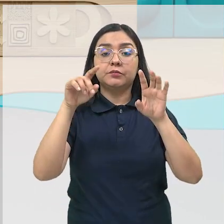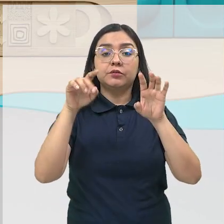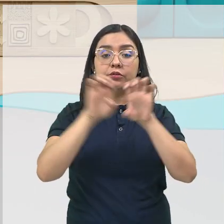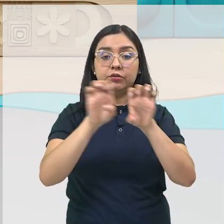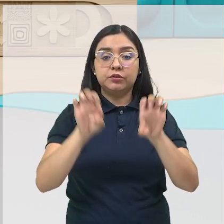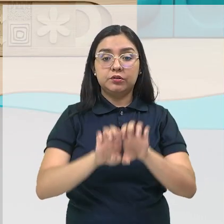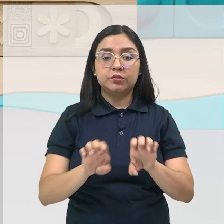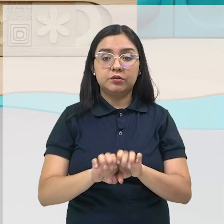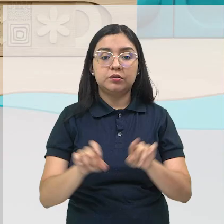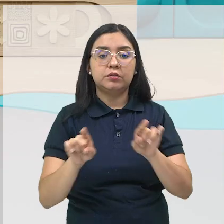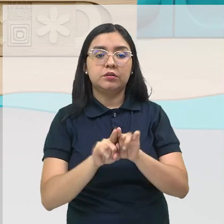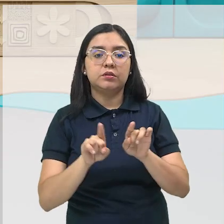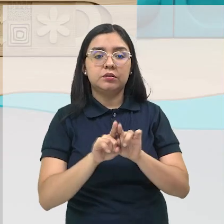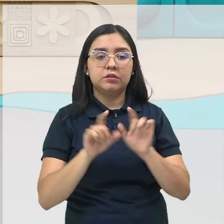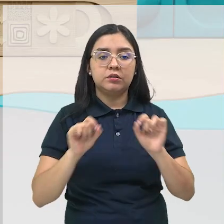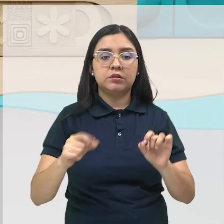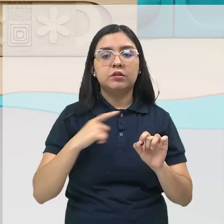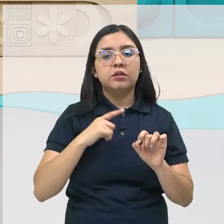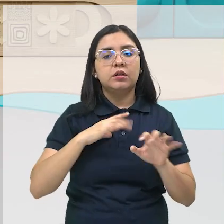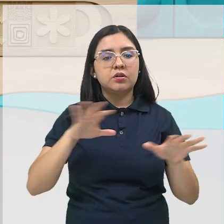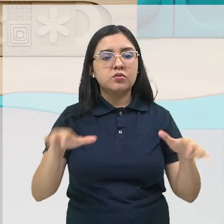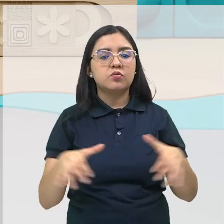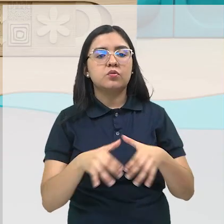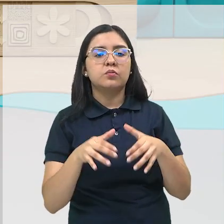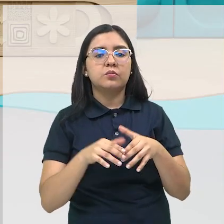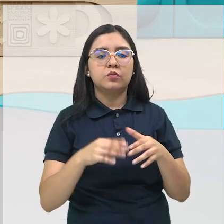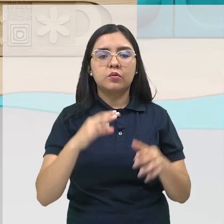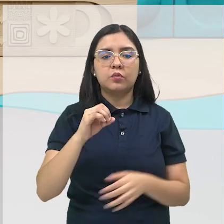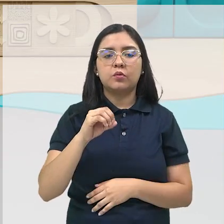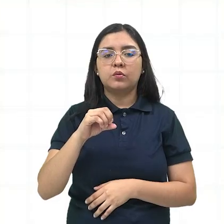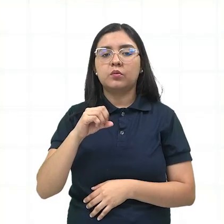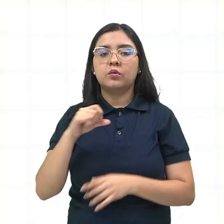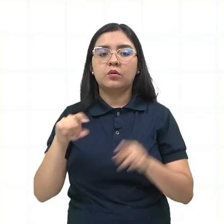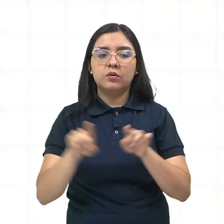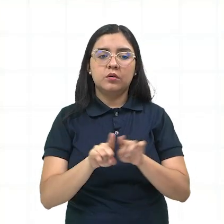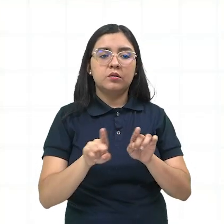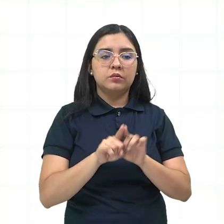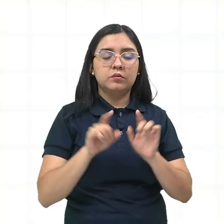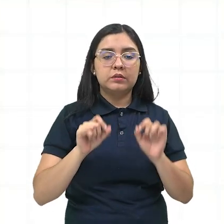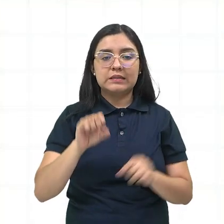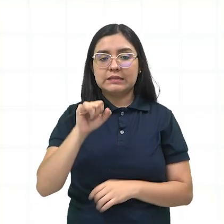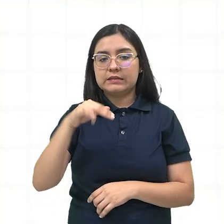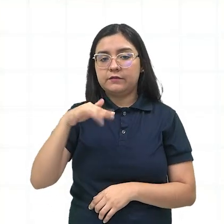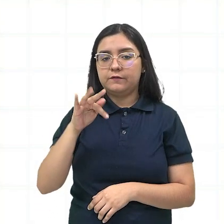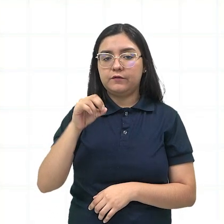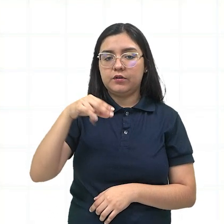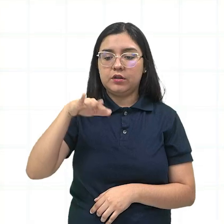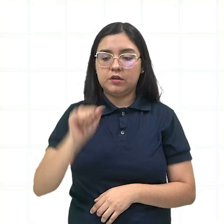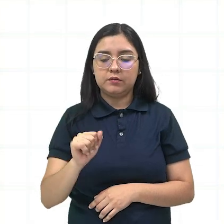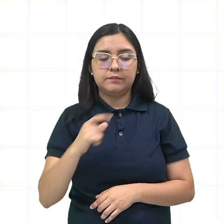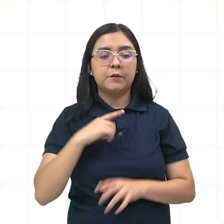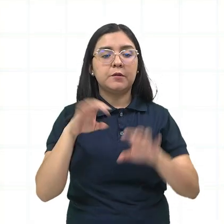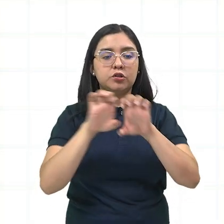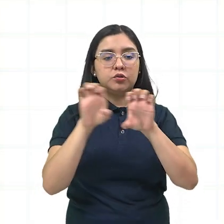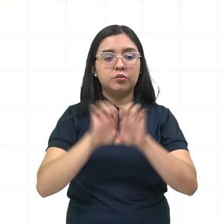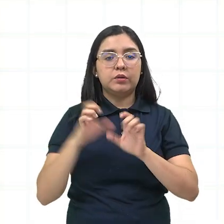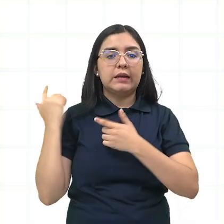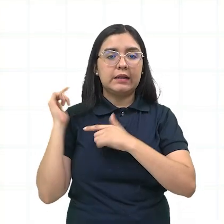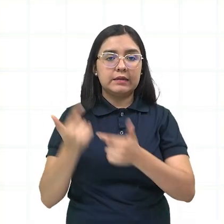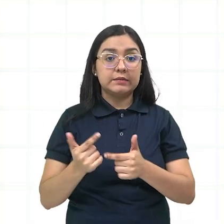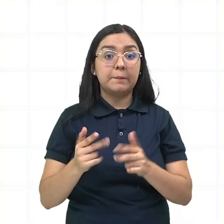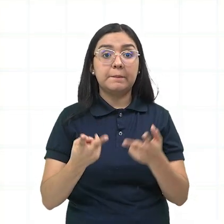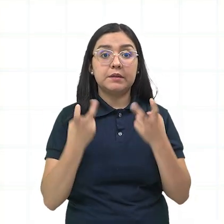em sinfonias, concertos, que tem uma estrutura mais clássica. Olha só, quando a gente fala